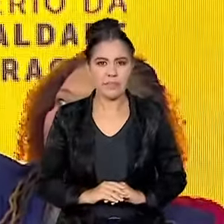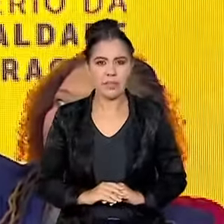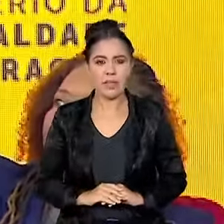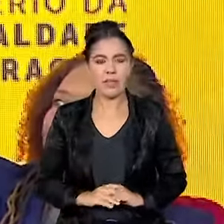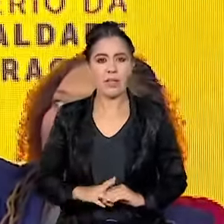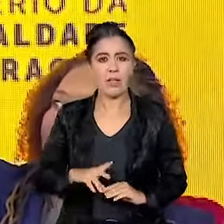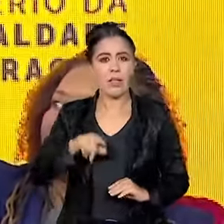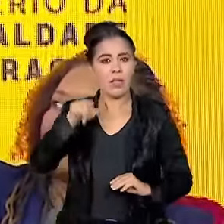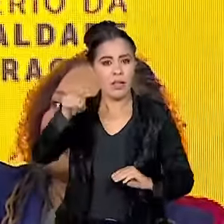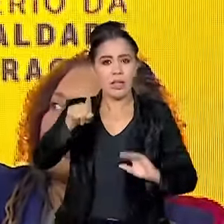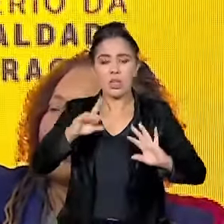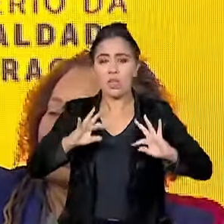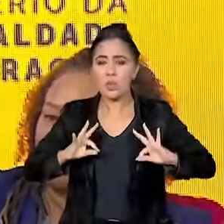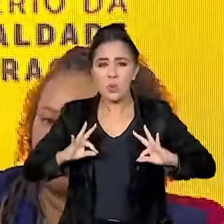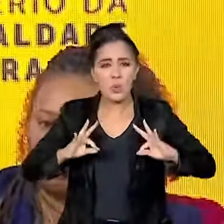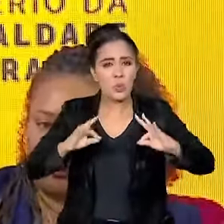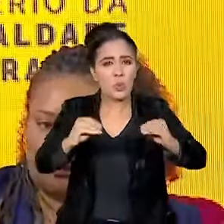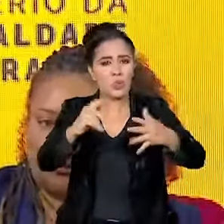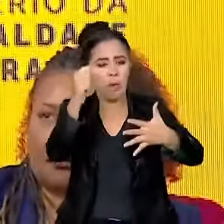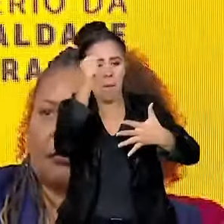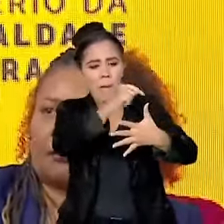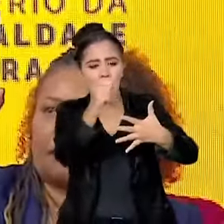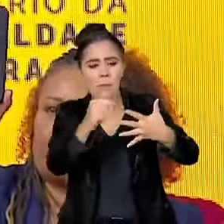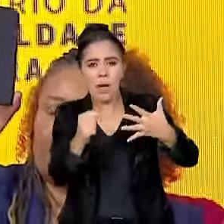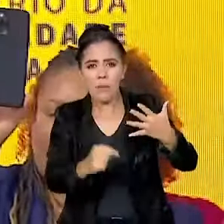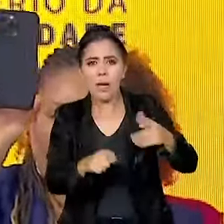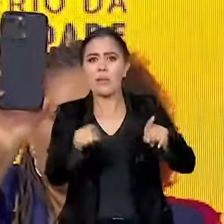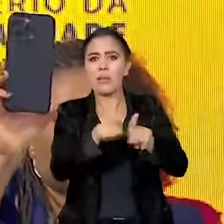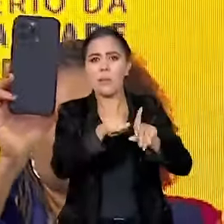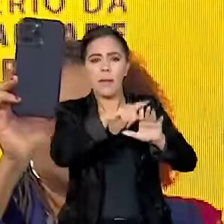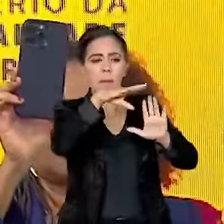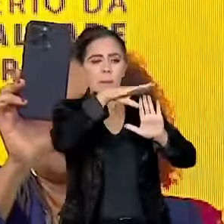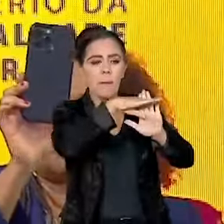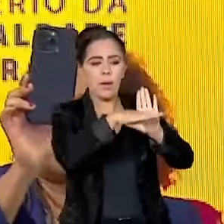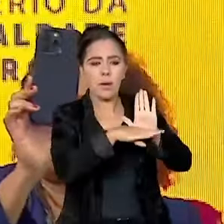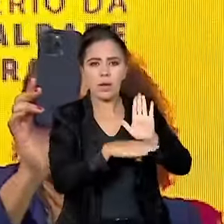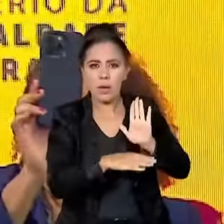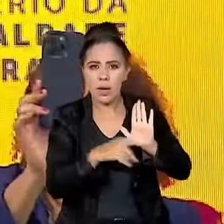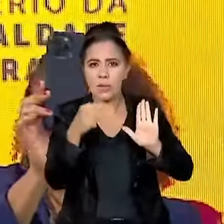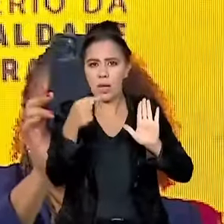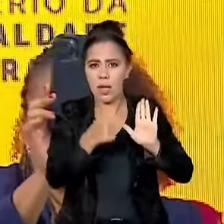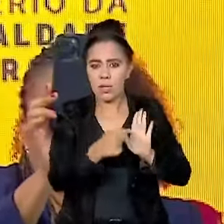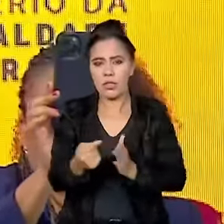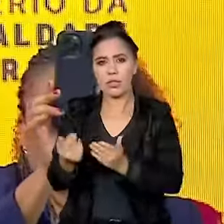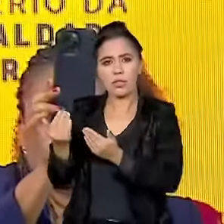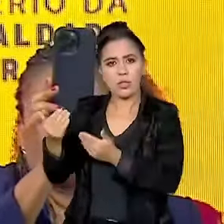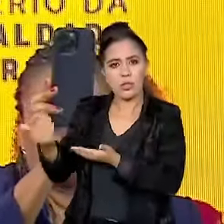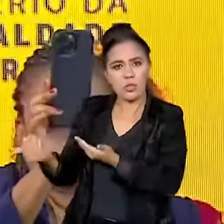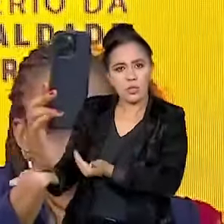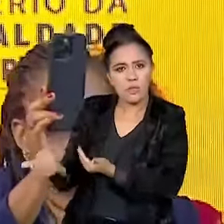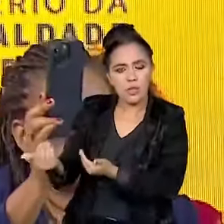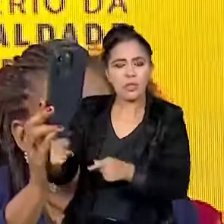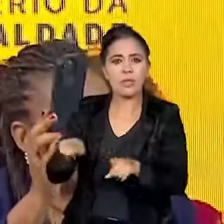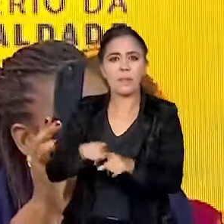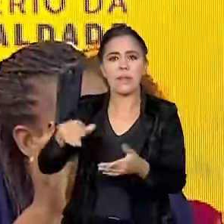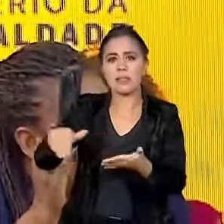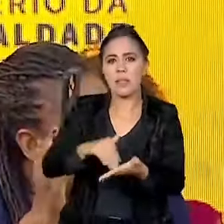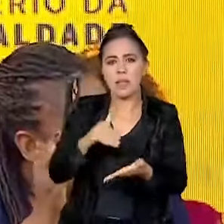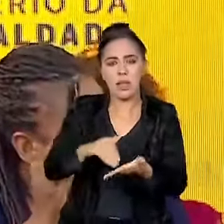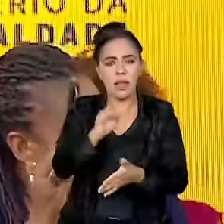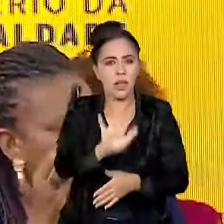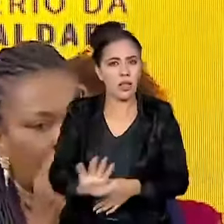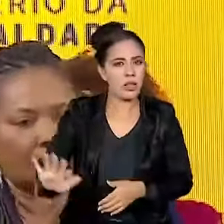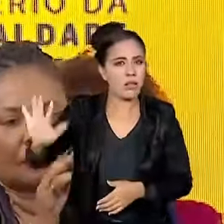desmontou completamente o Juventude Viva e a Secretaria Nacional de Juventude